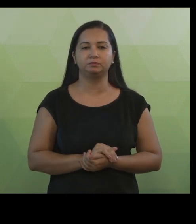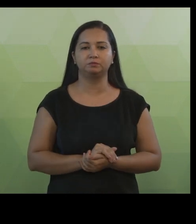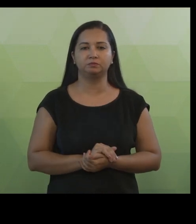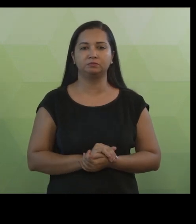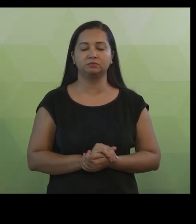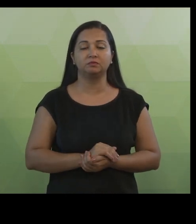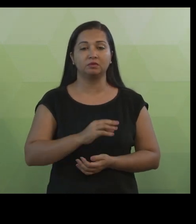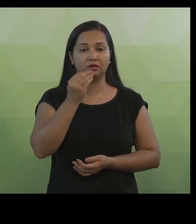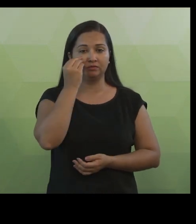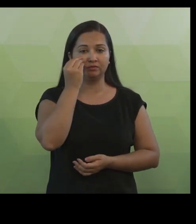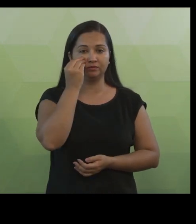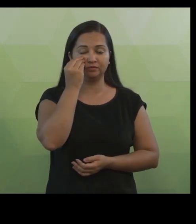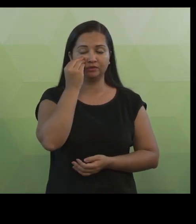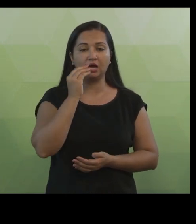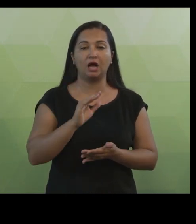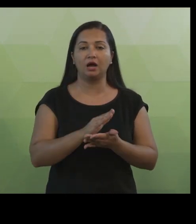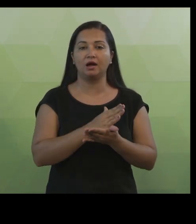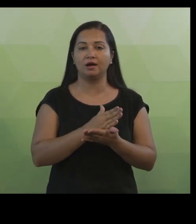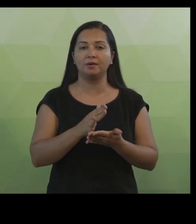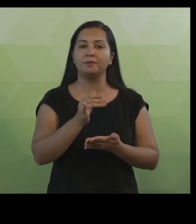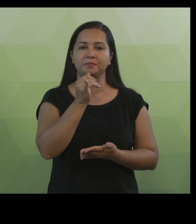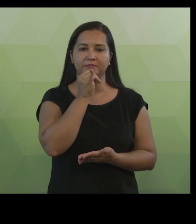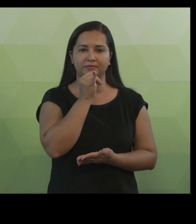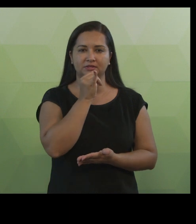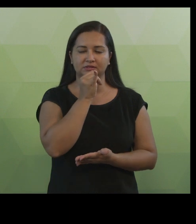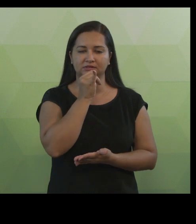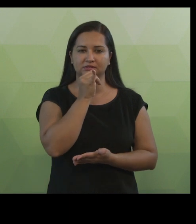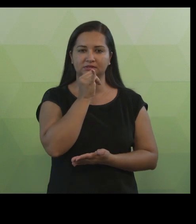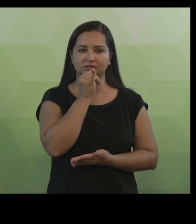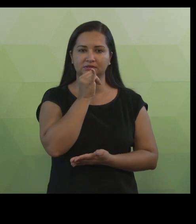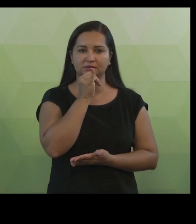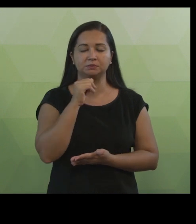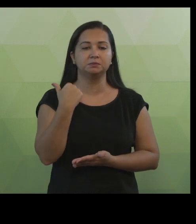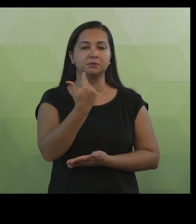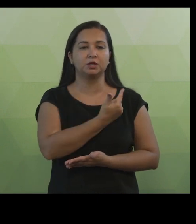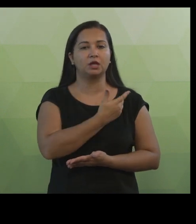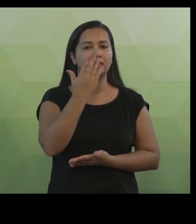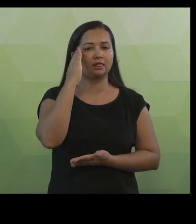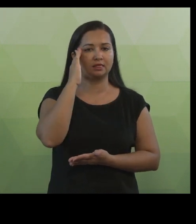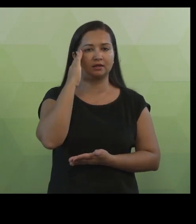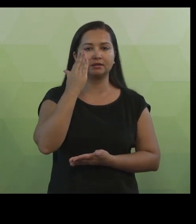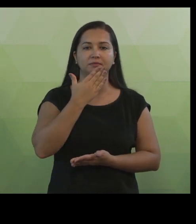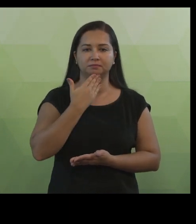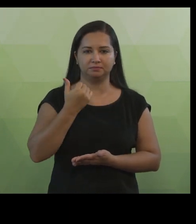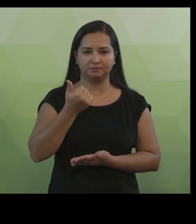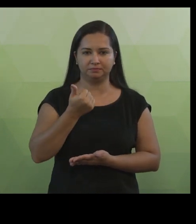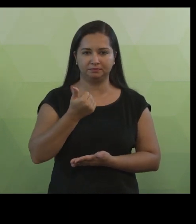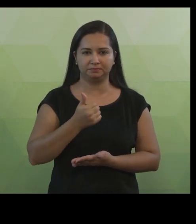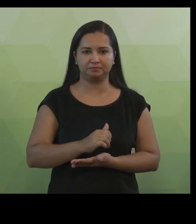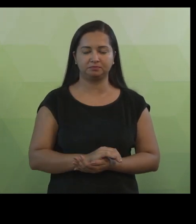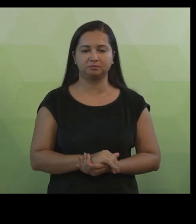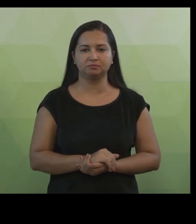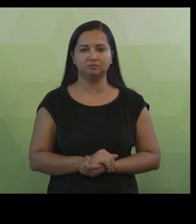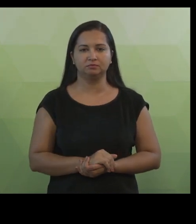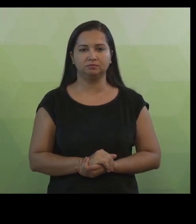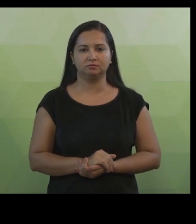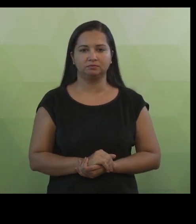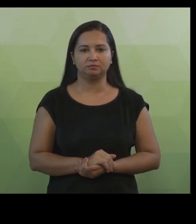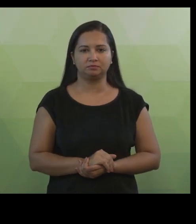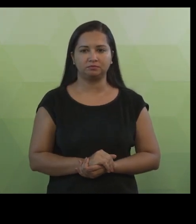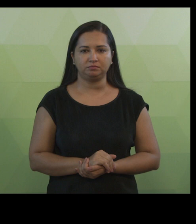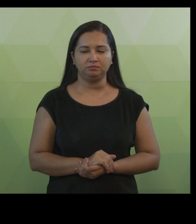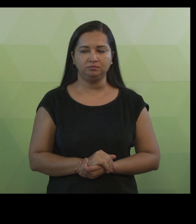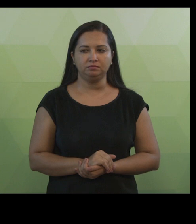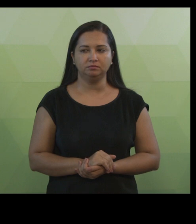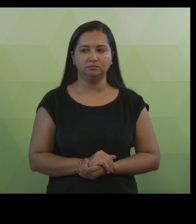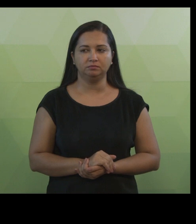Equals, que compara duas strings, len, que retorna o tamanho dessa string, substring, que retorna parte